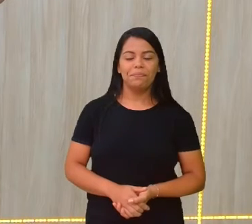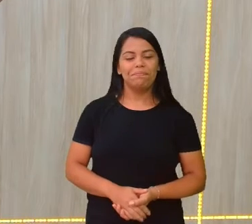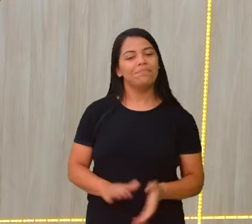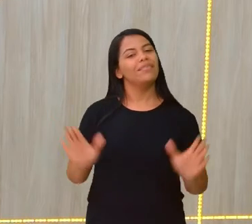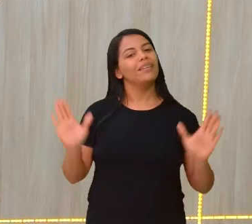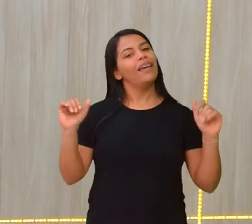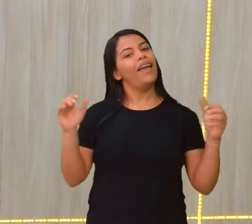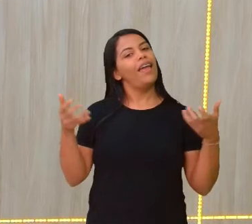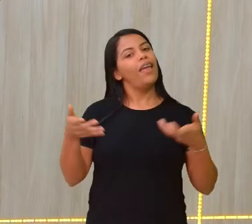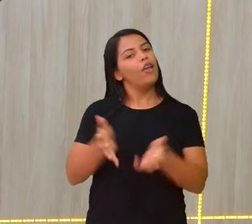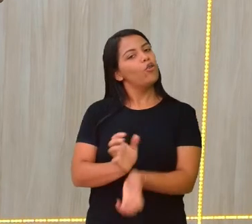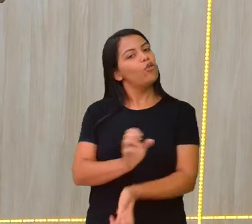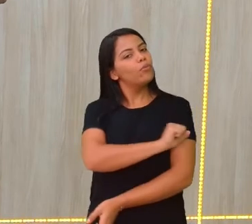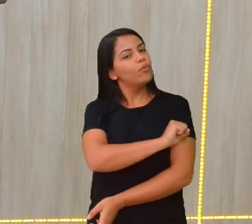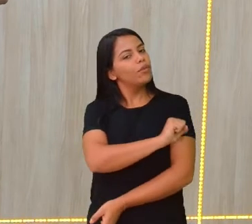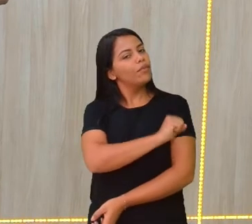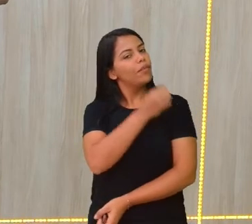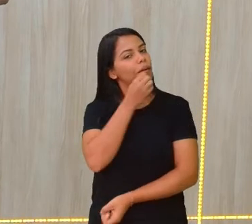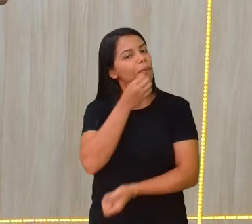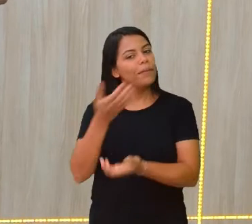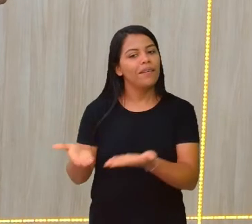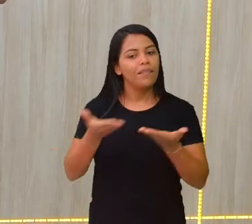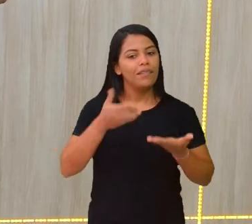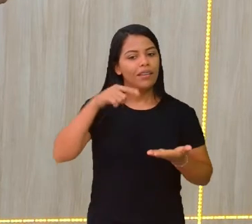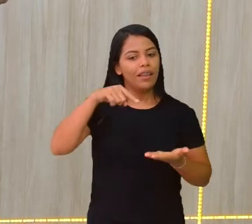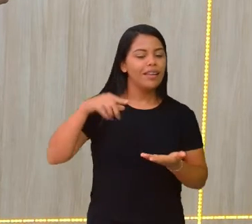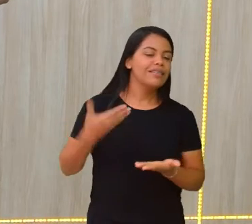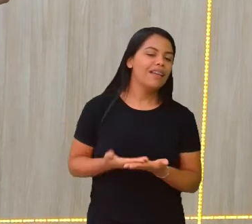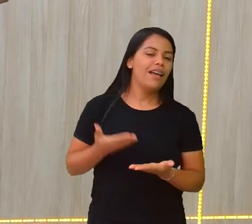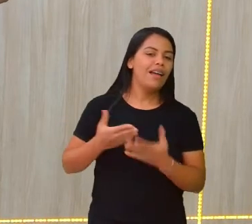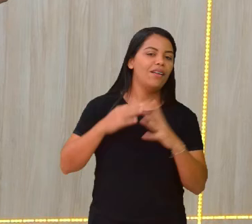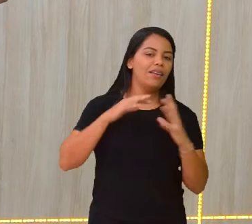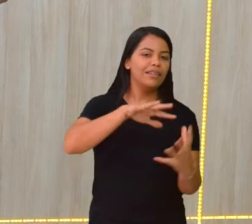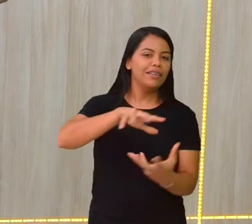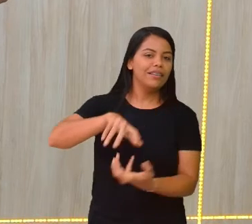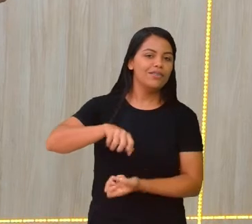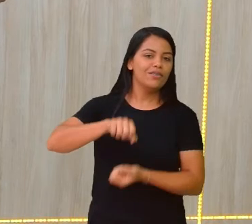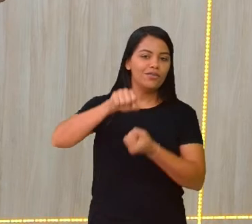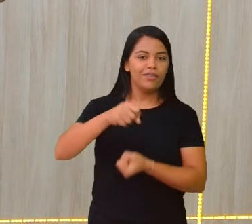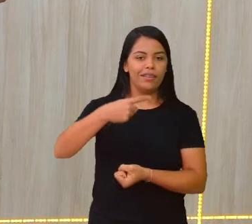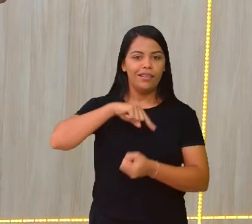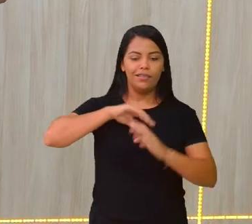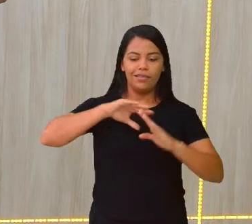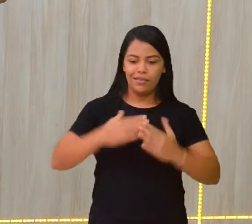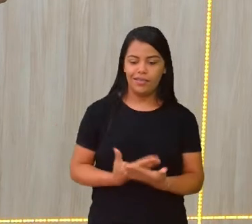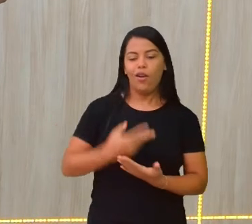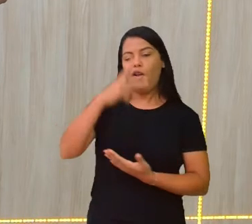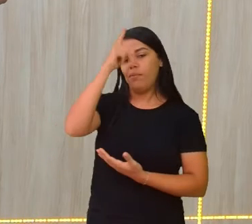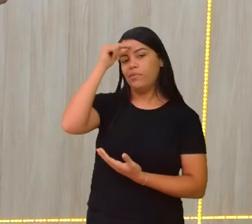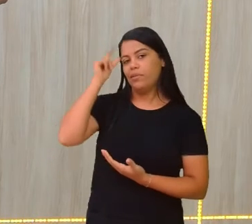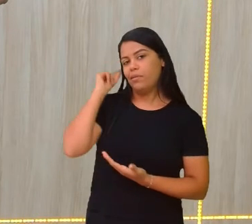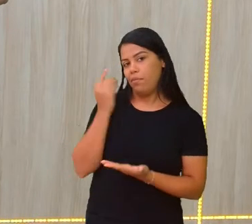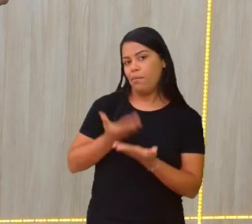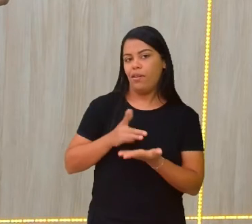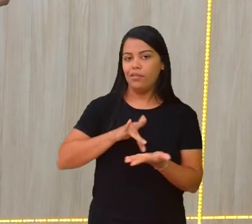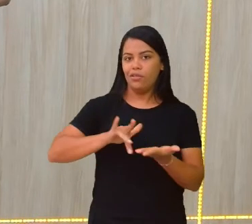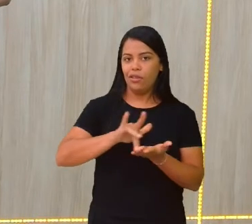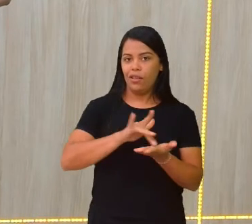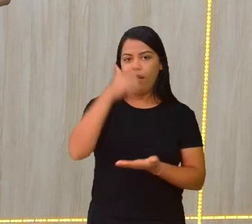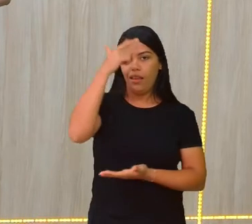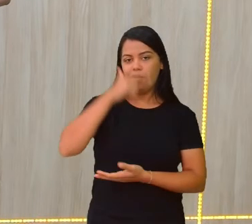oitavo ano! Sejam bem-vindos a essa aula de sustentabilidade da nossa escola, a Escola Municipal para Aulas Digitais. Eu sou a